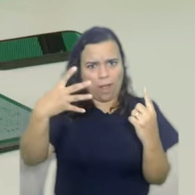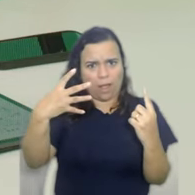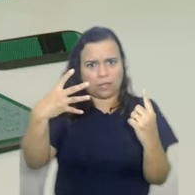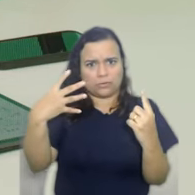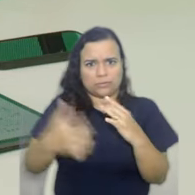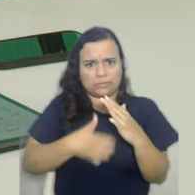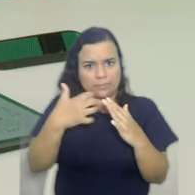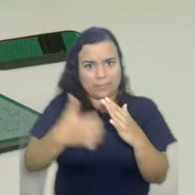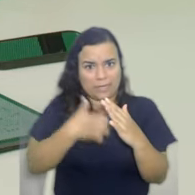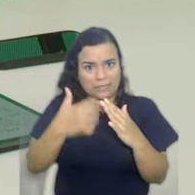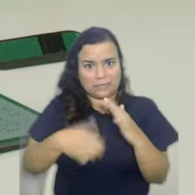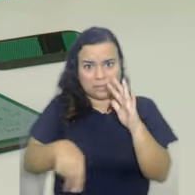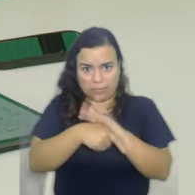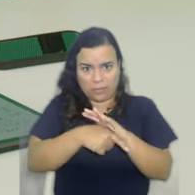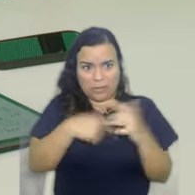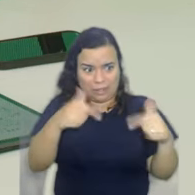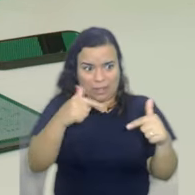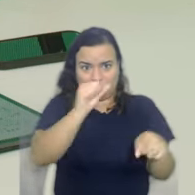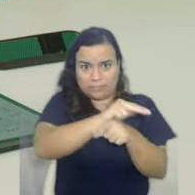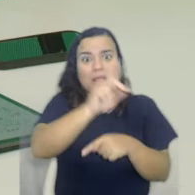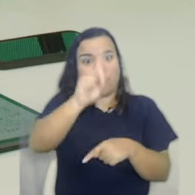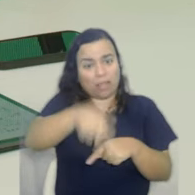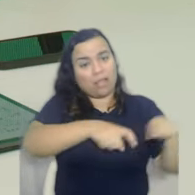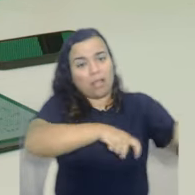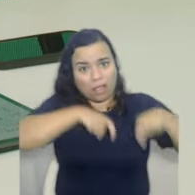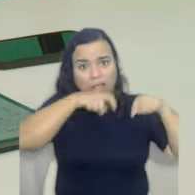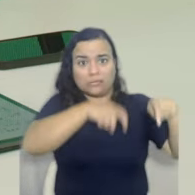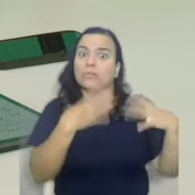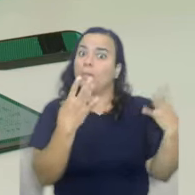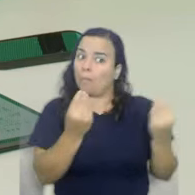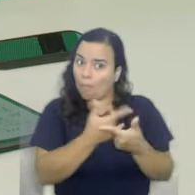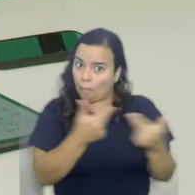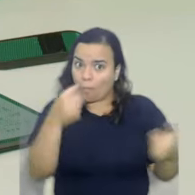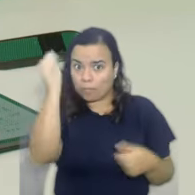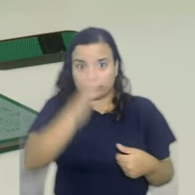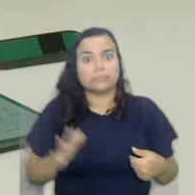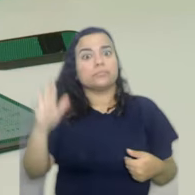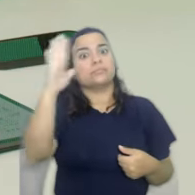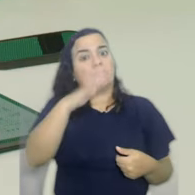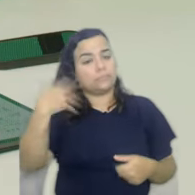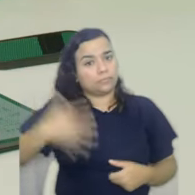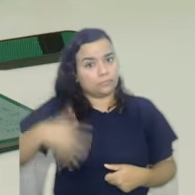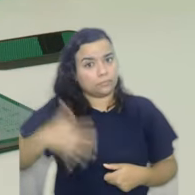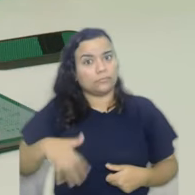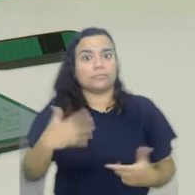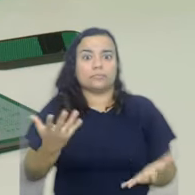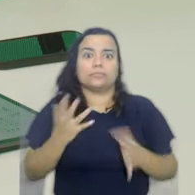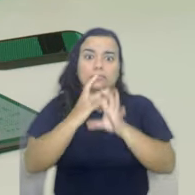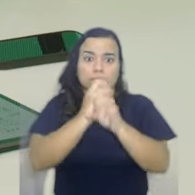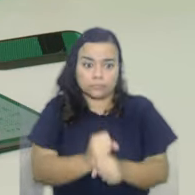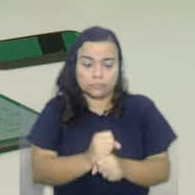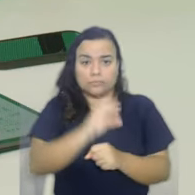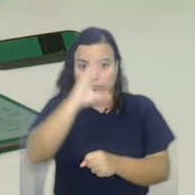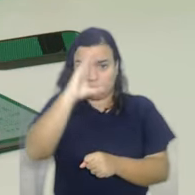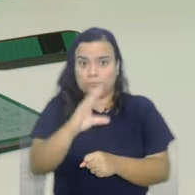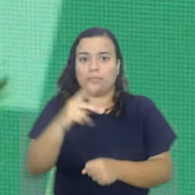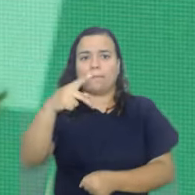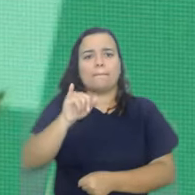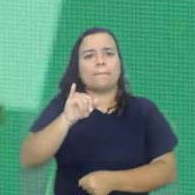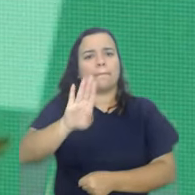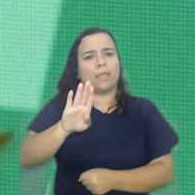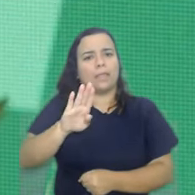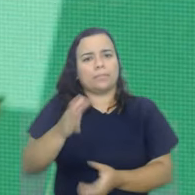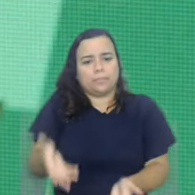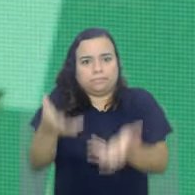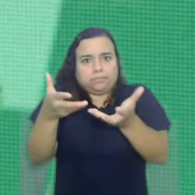Agro é muita coisa né E tem uma uma correlação Direta com o resultado do PIB né direta